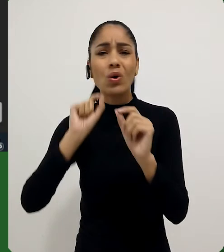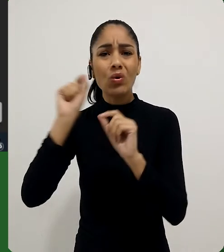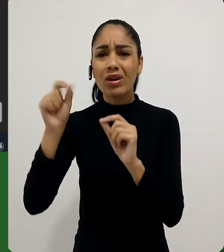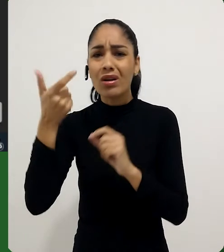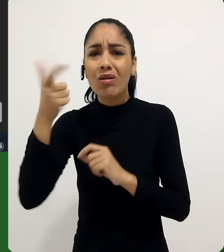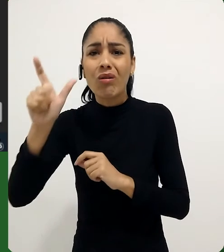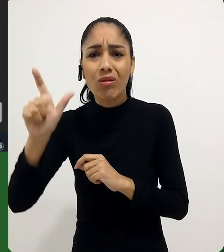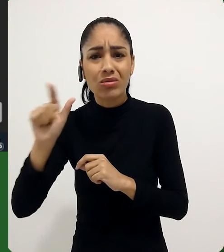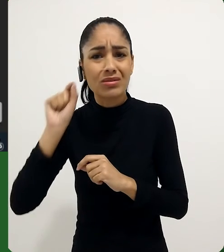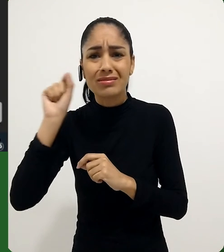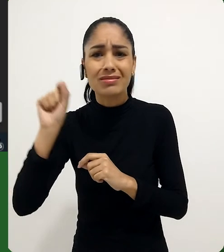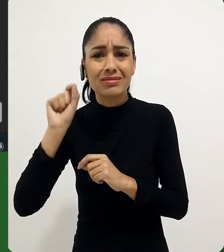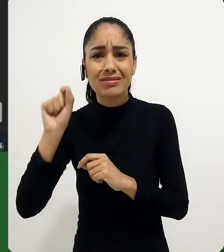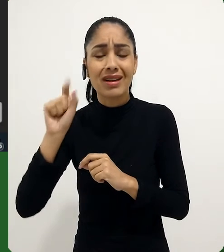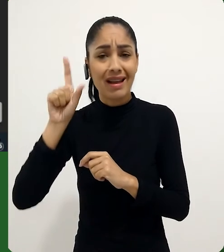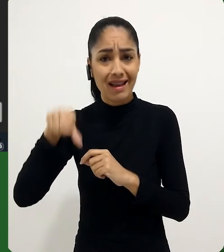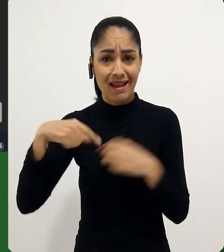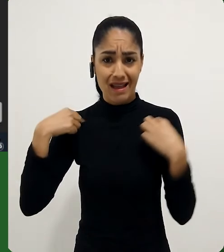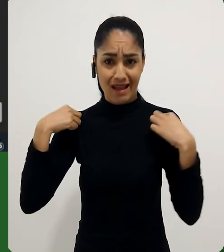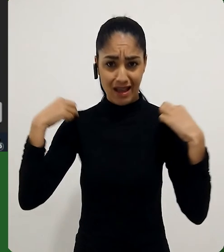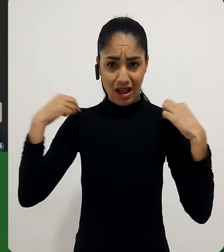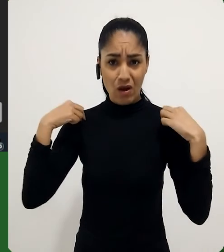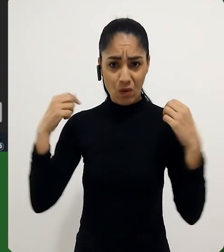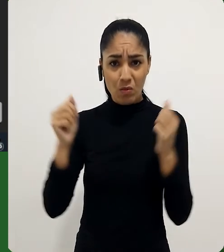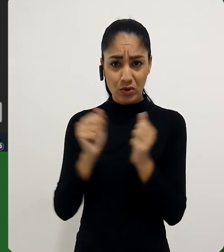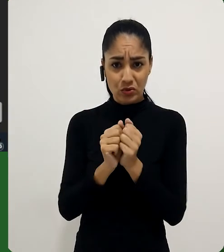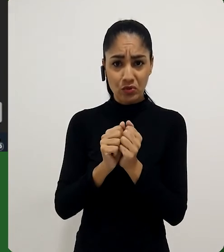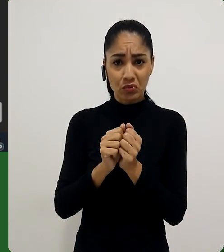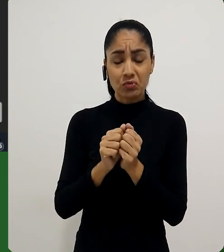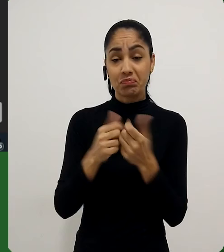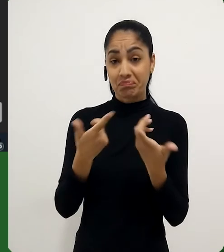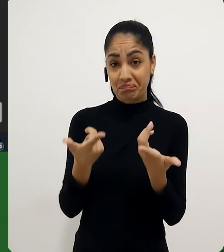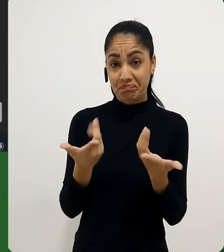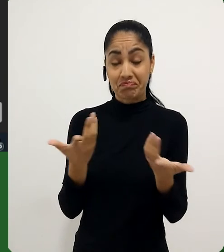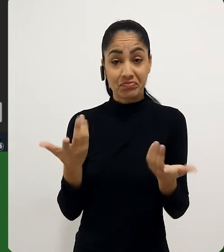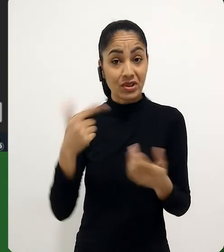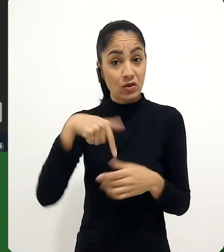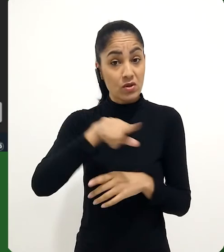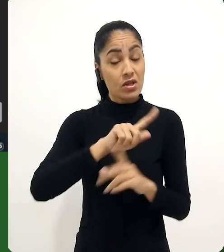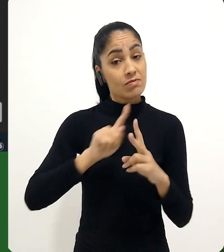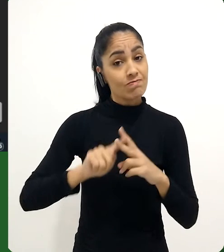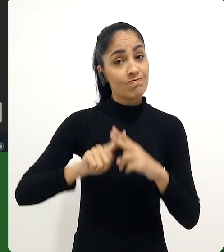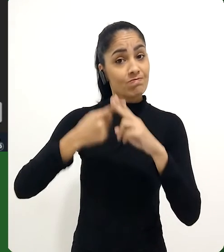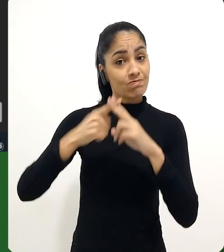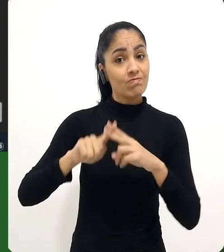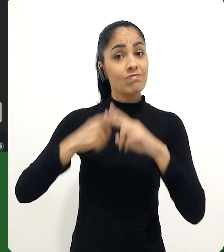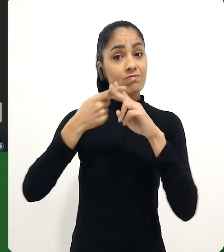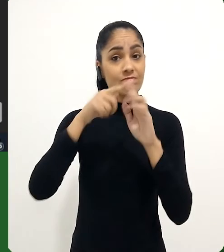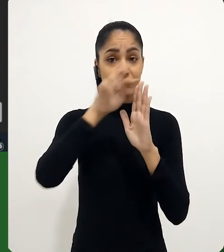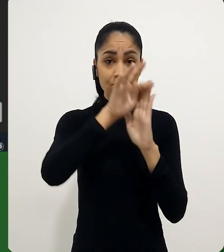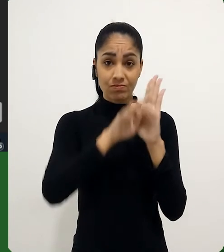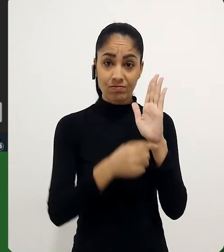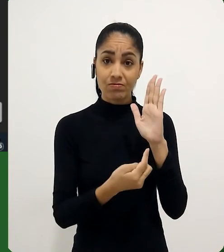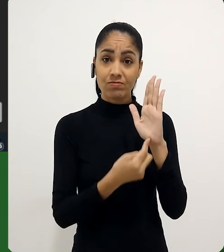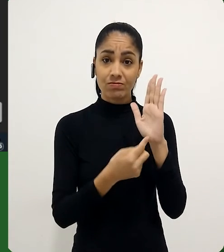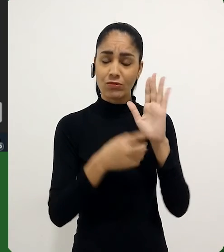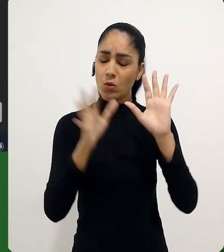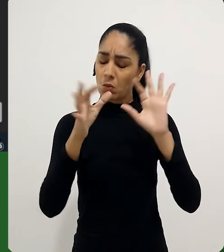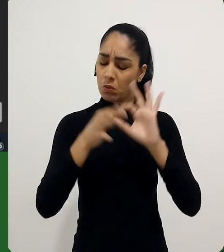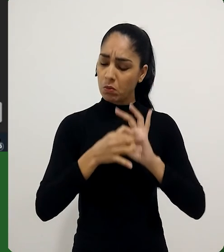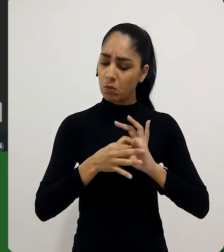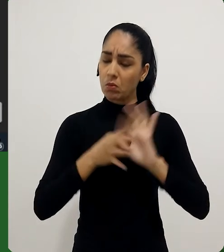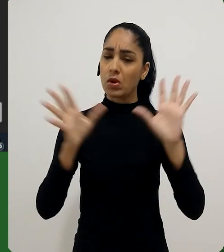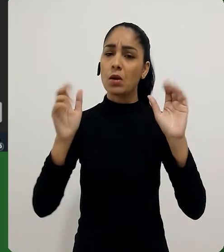o quê? Né? Será que é, né? Se é roupas, é junto com as outras roupas? Né? Então, você